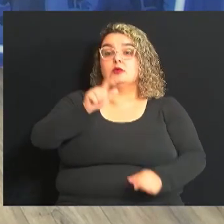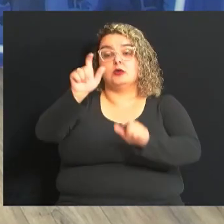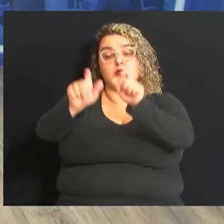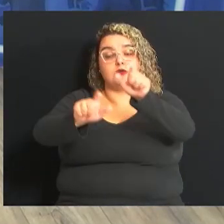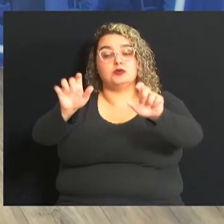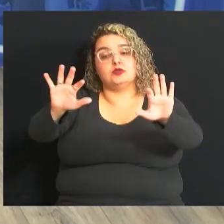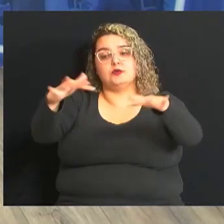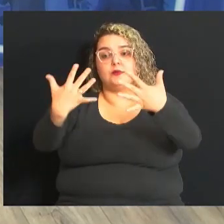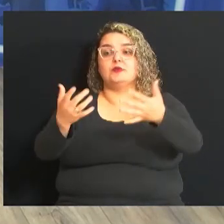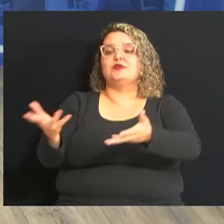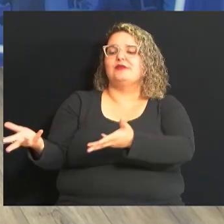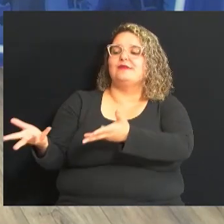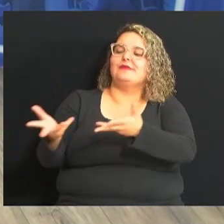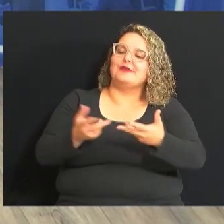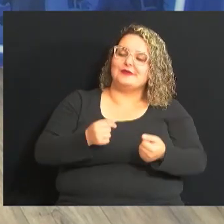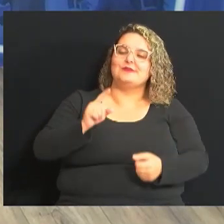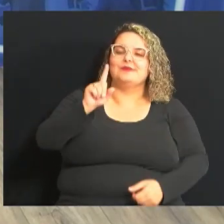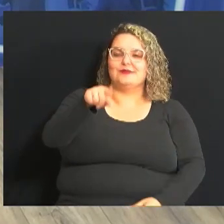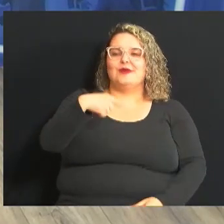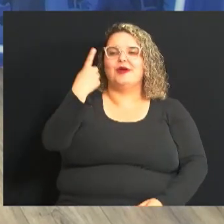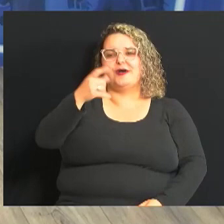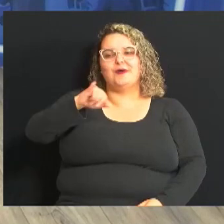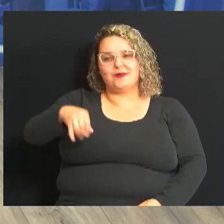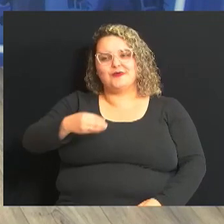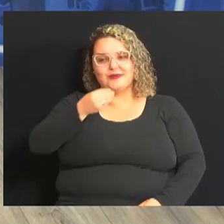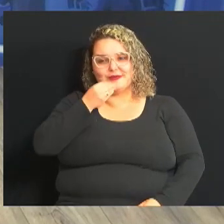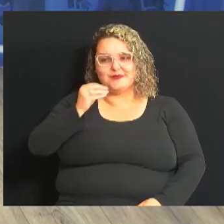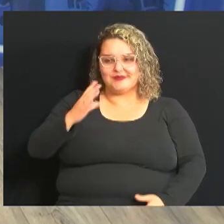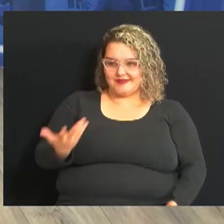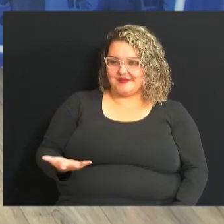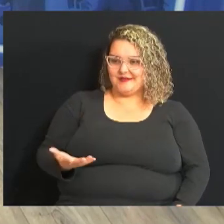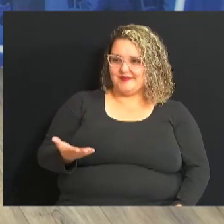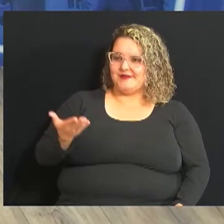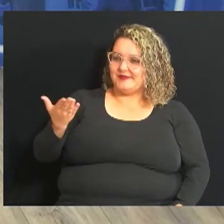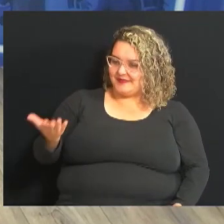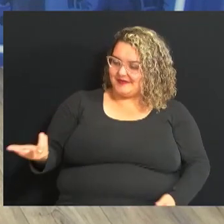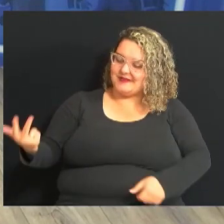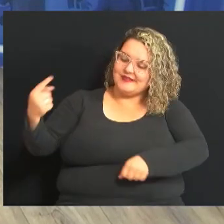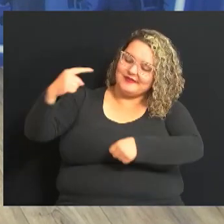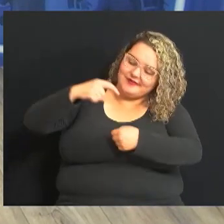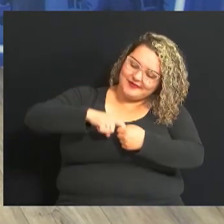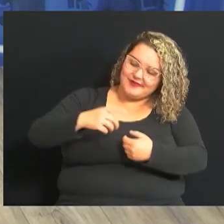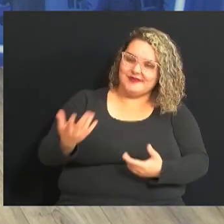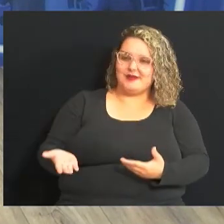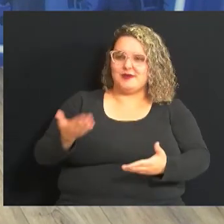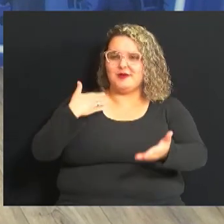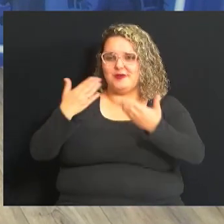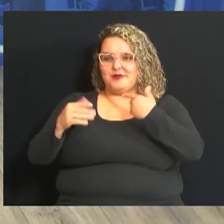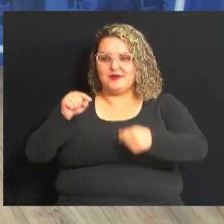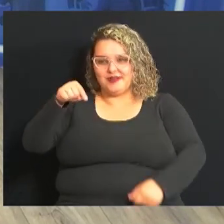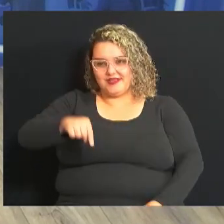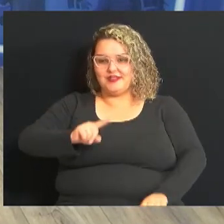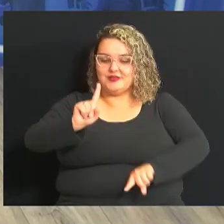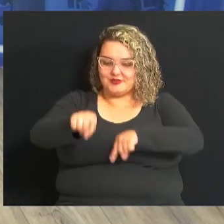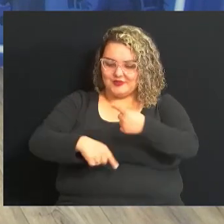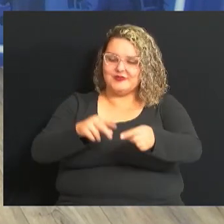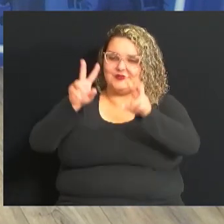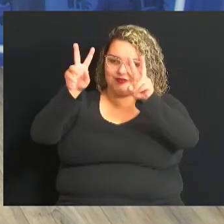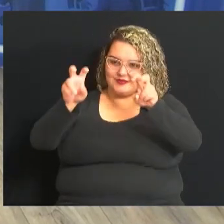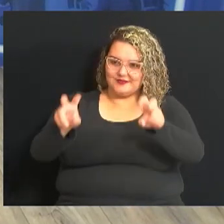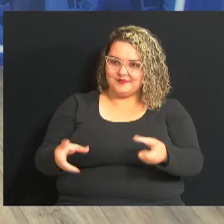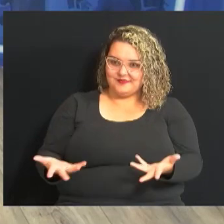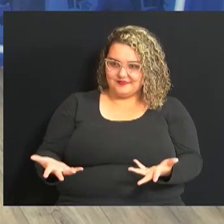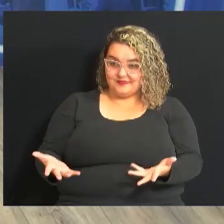Já faço convite aqui para uma próxima oportunidade para você poder retornar para falar sobre este e outros assuntos, que seja